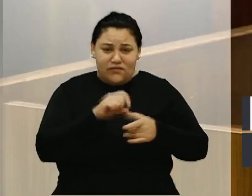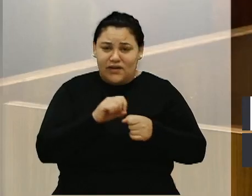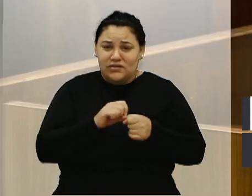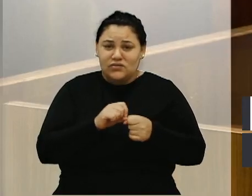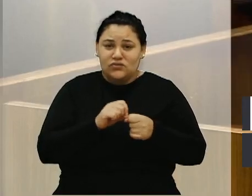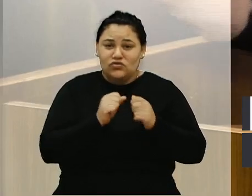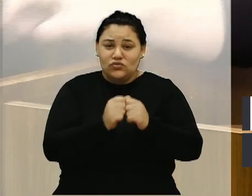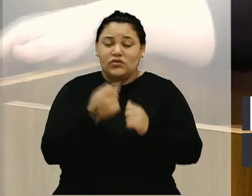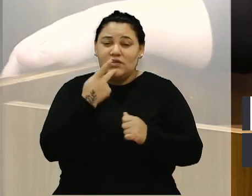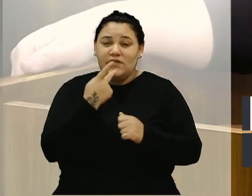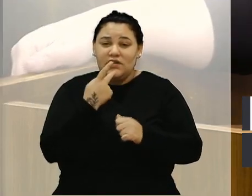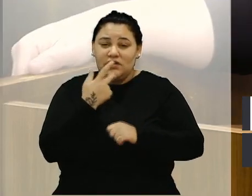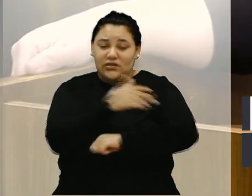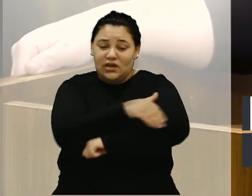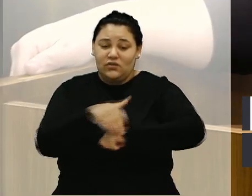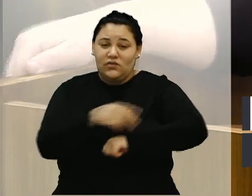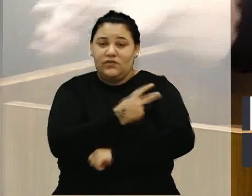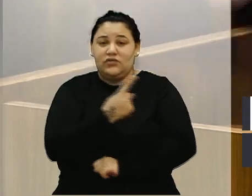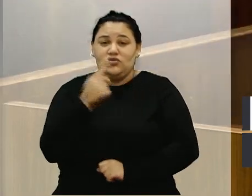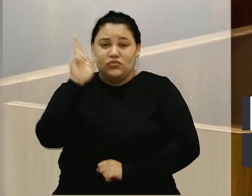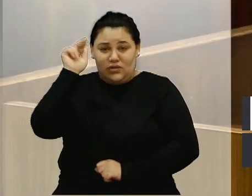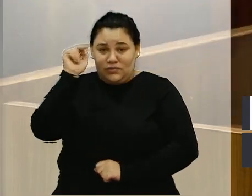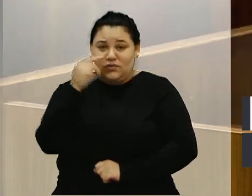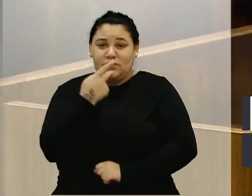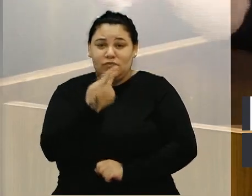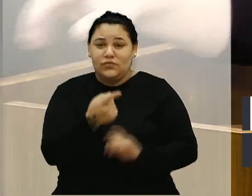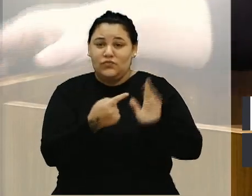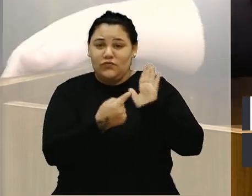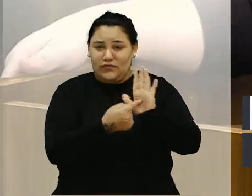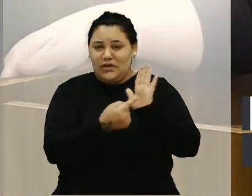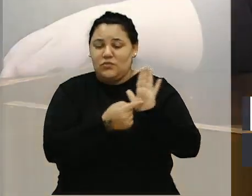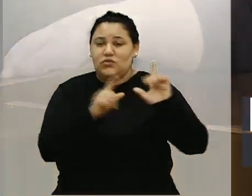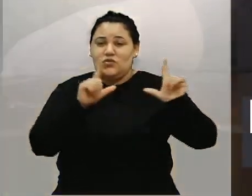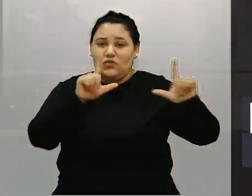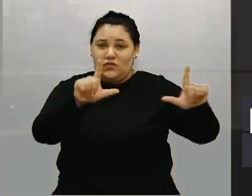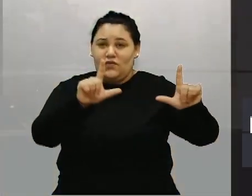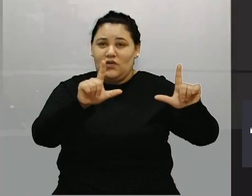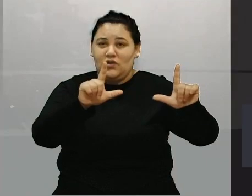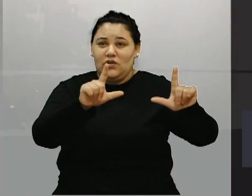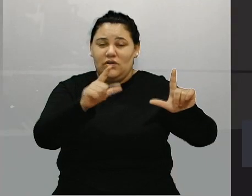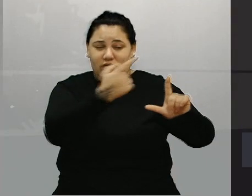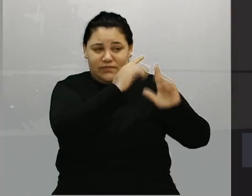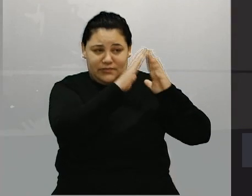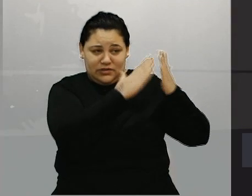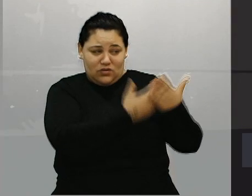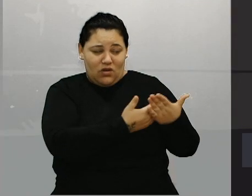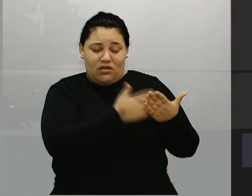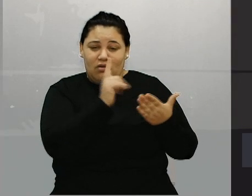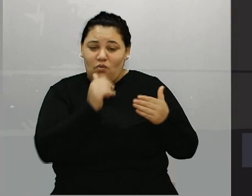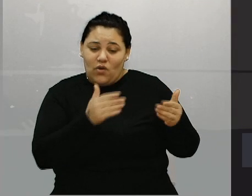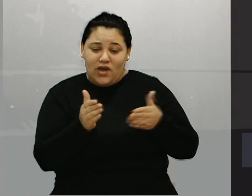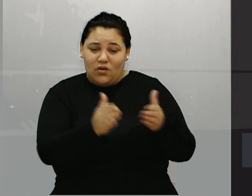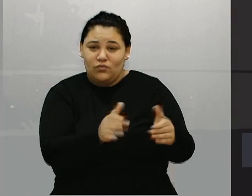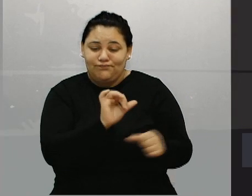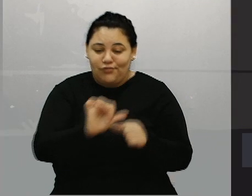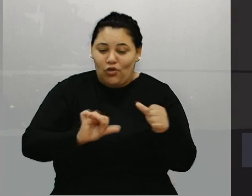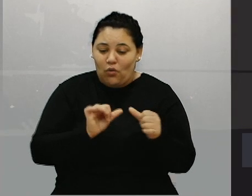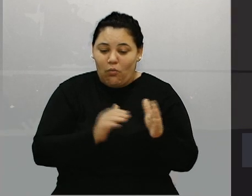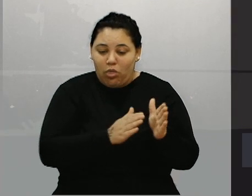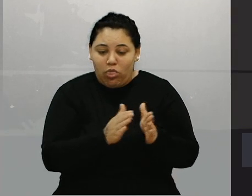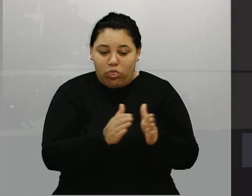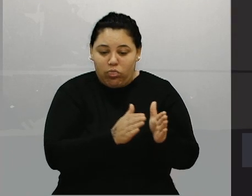ali da 21 de abril, onde passou a foto ali, essa aqui que é a escola. O rio, ele trocou o trajeto.